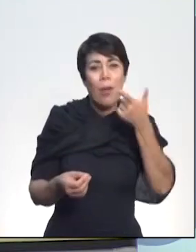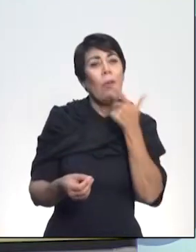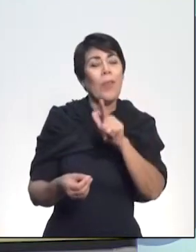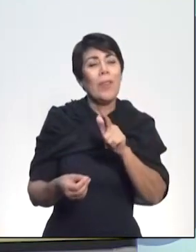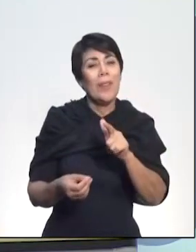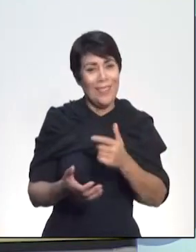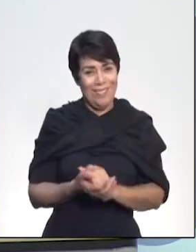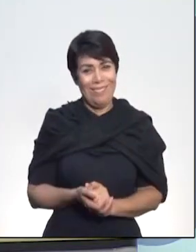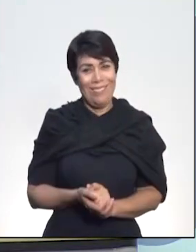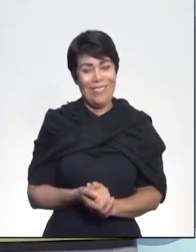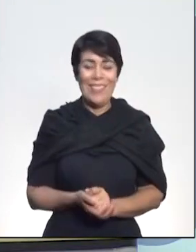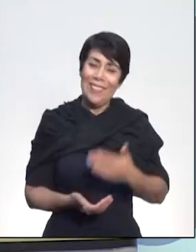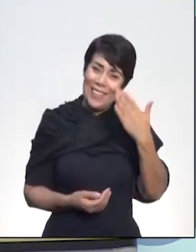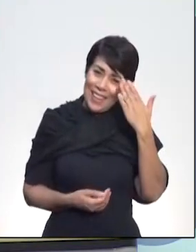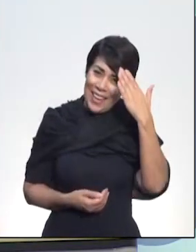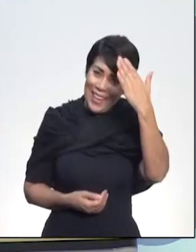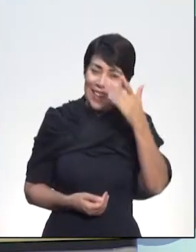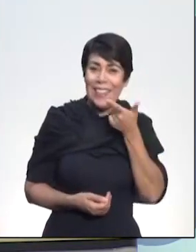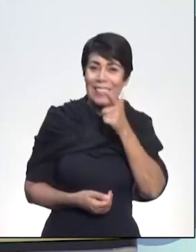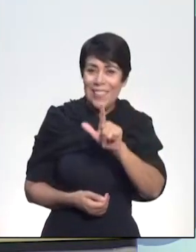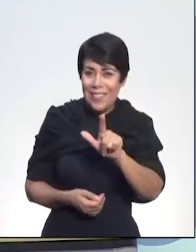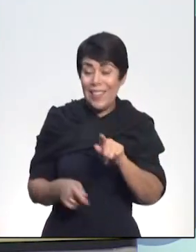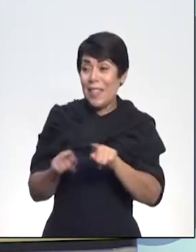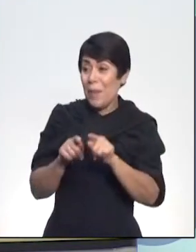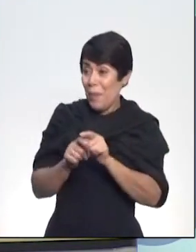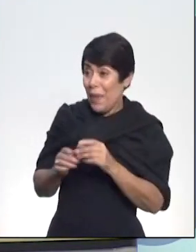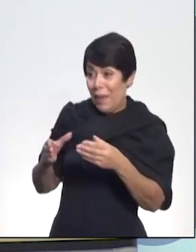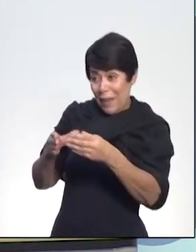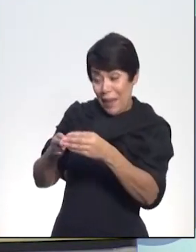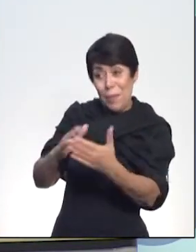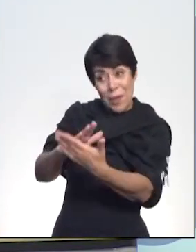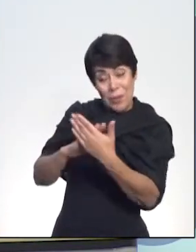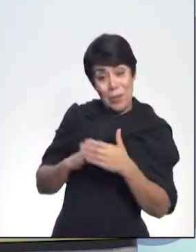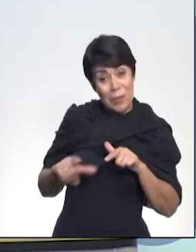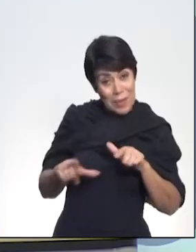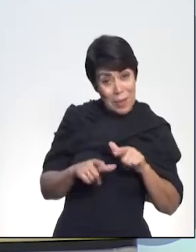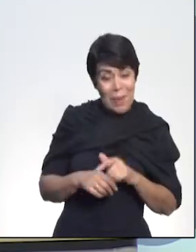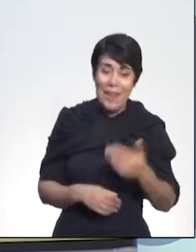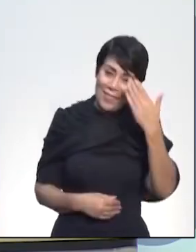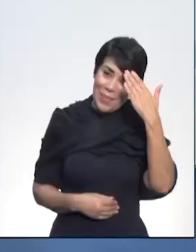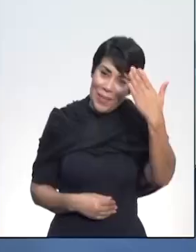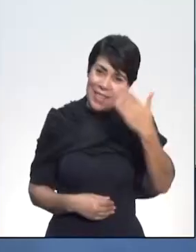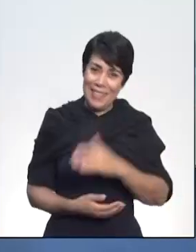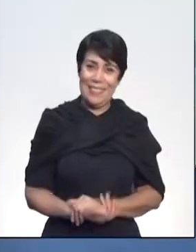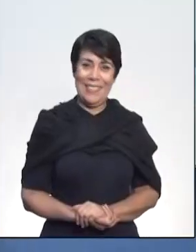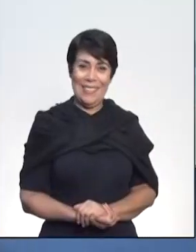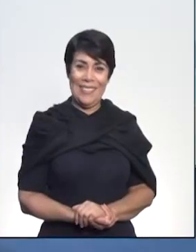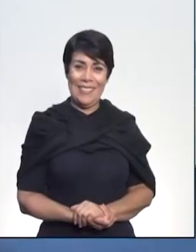agradeço a toda a equipe também, né, que estão aqui conosco. Então, muito obrigada.